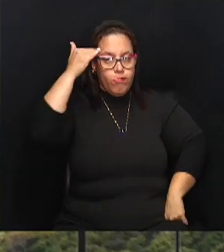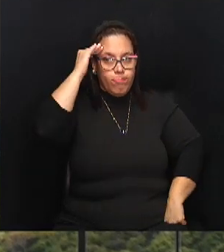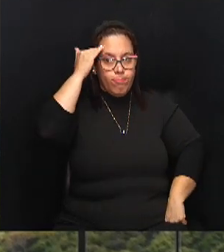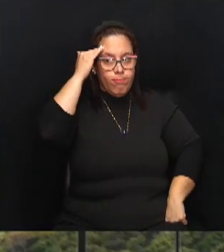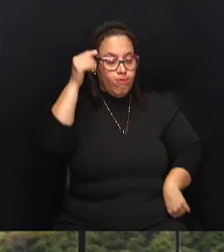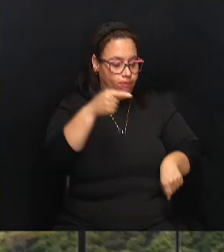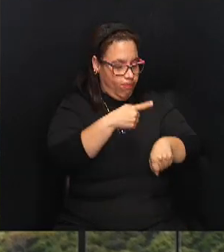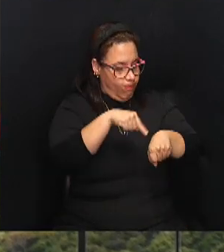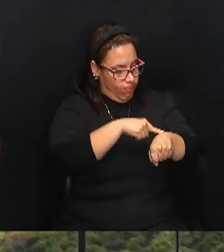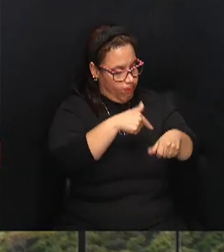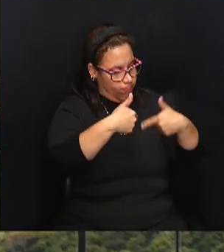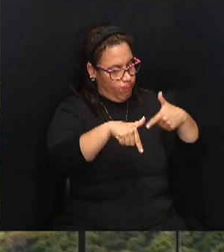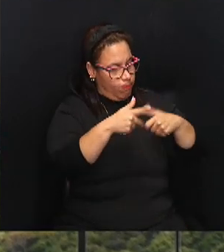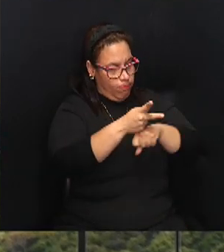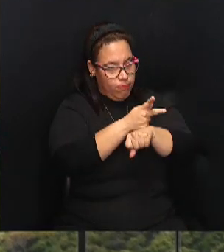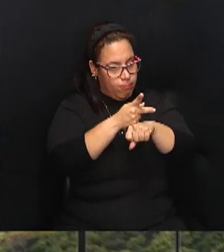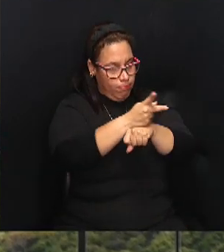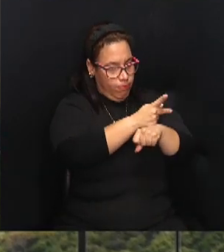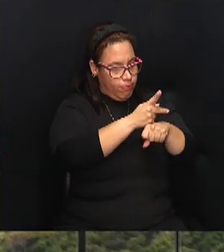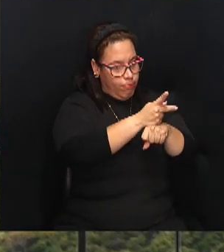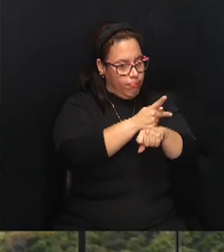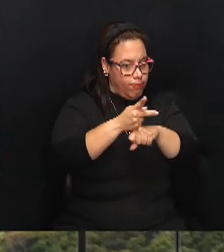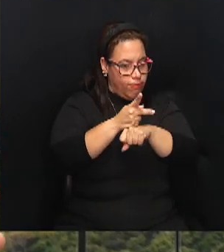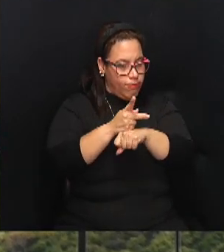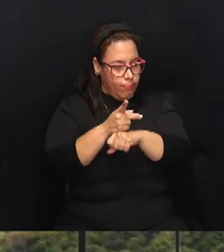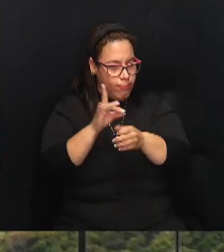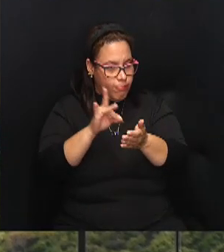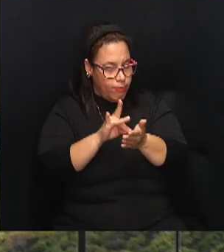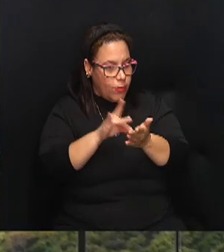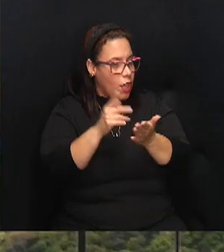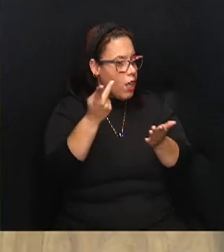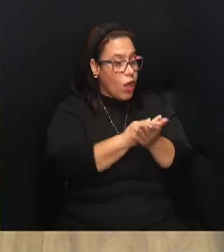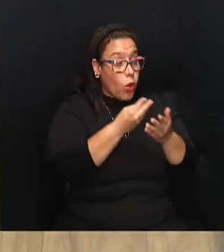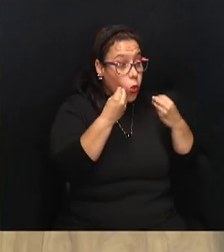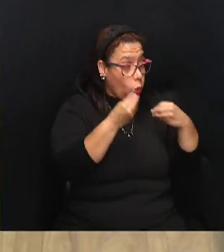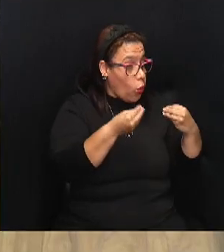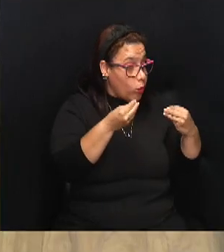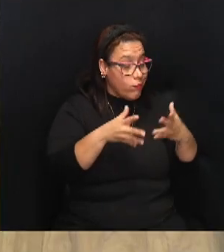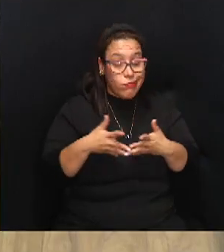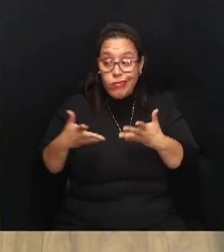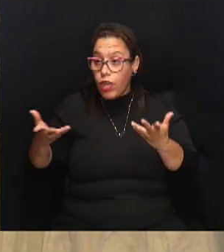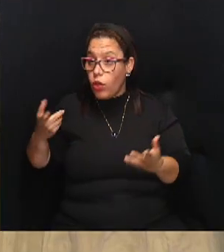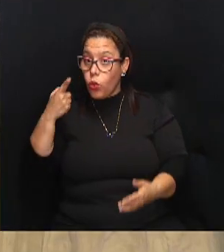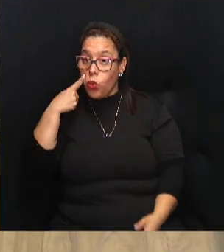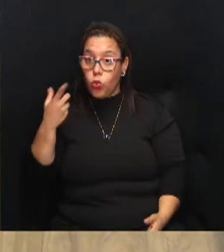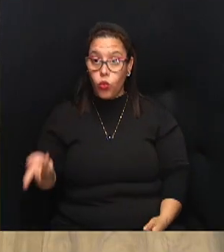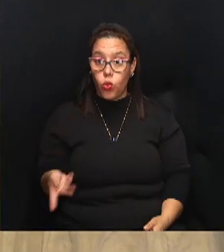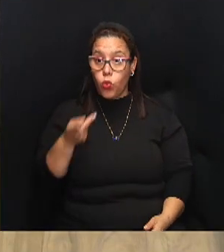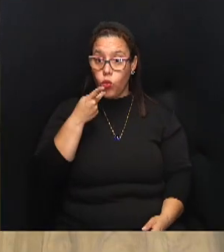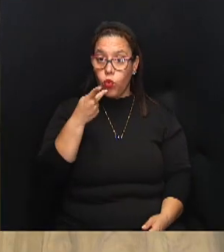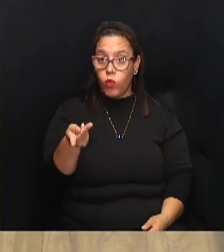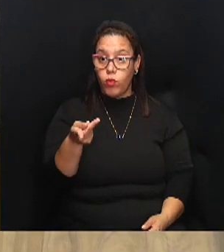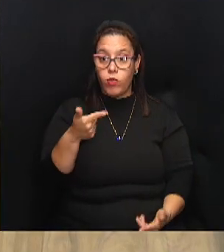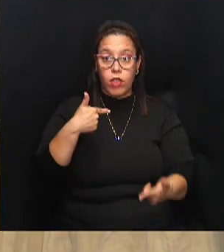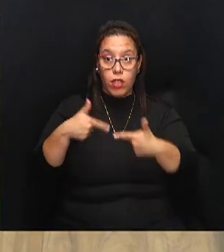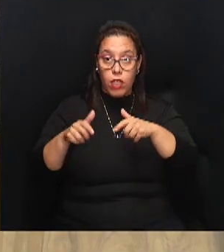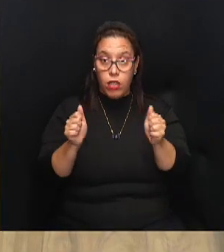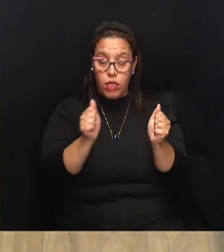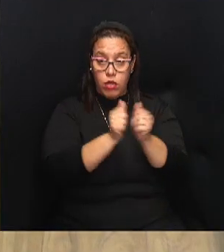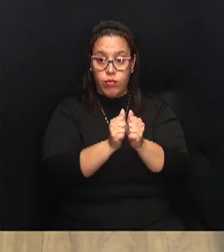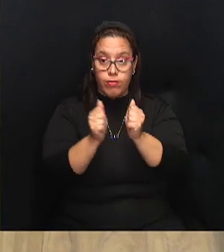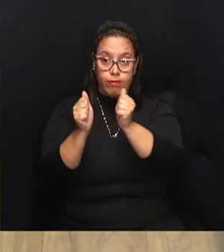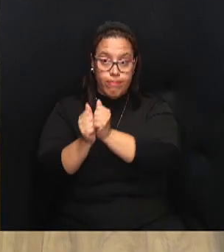de trabalho, buscando aqueles que estão de forma ilícita. Como que funciona isso? Então, daí, como eu disse, né, a gente vai trabalhar em rede, a gente vai